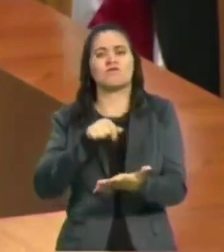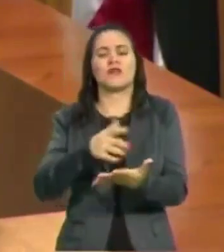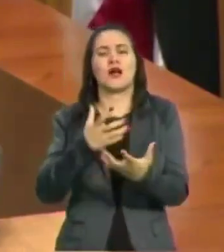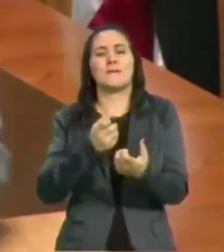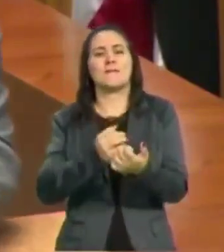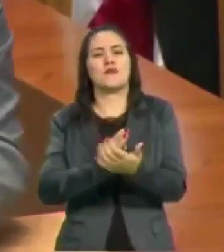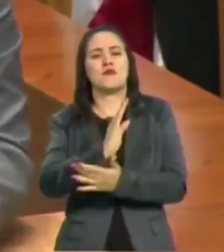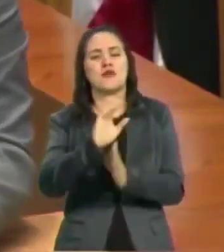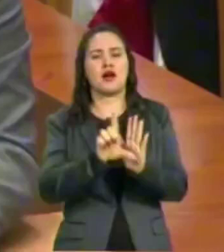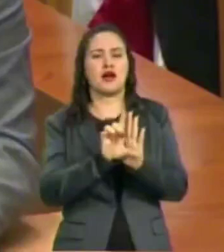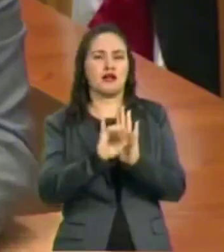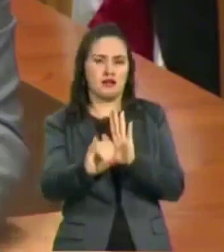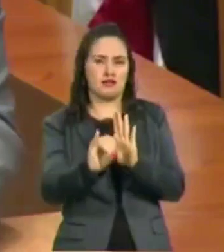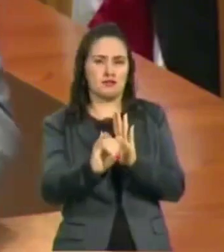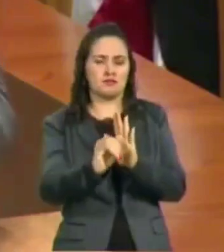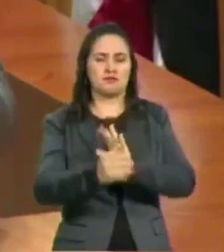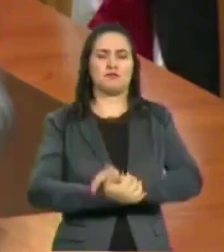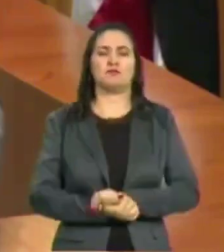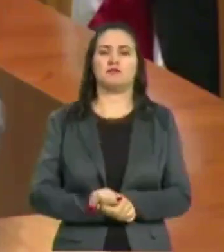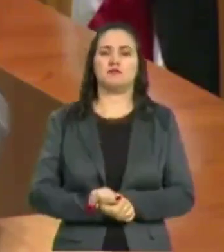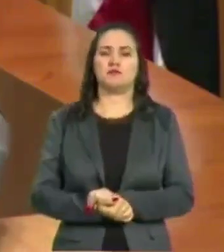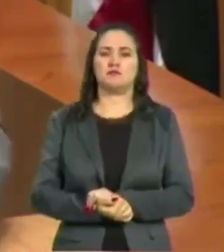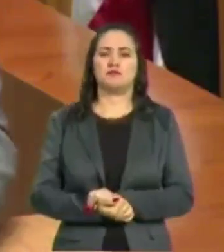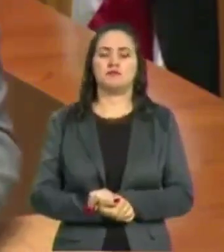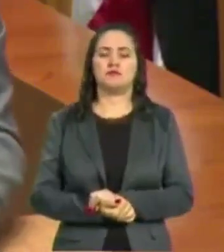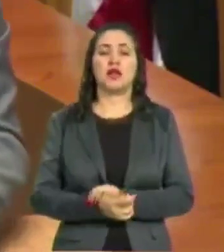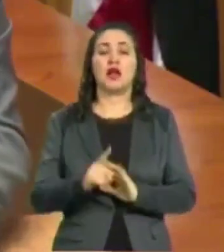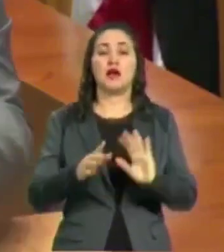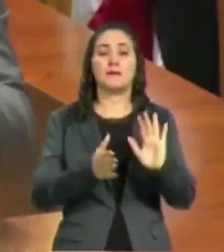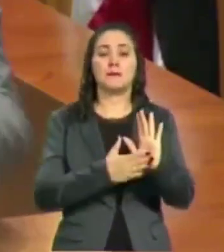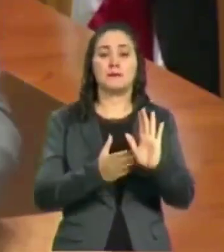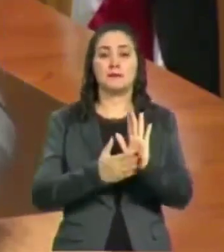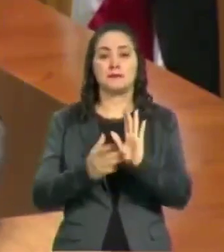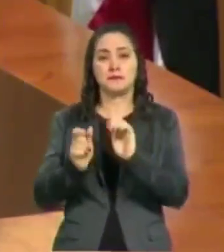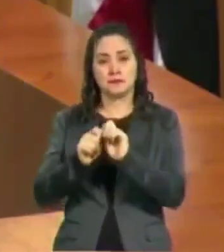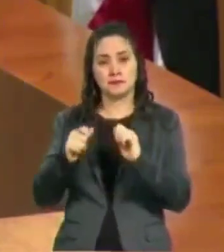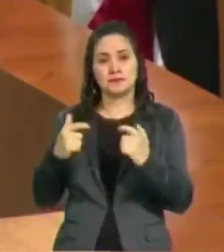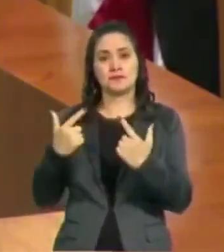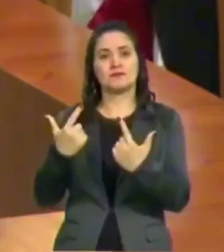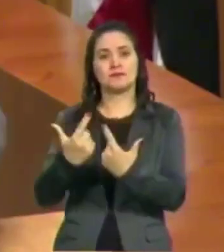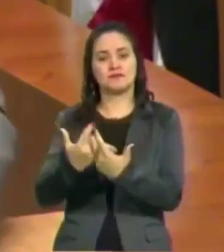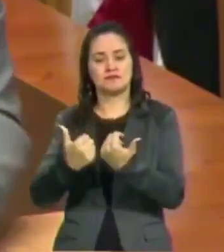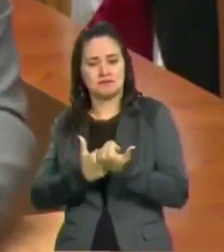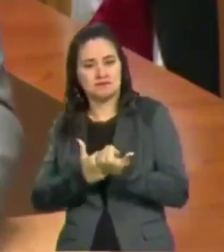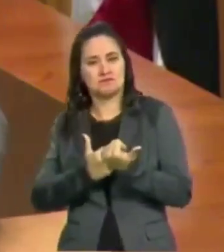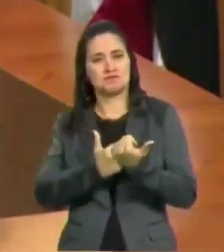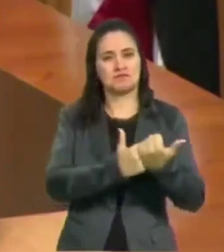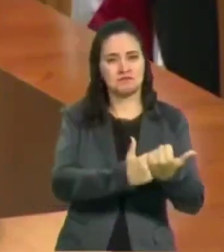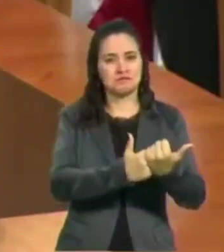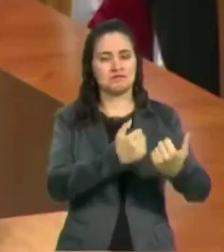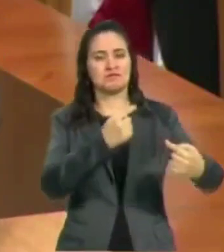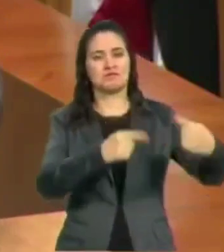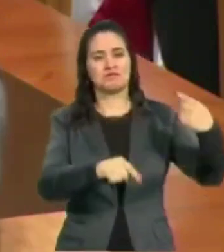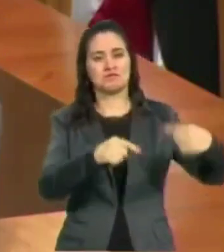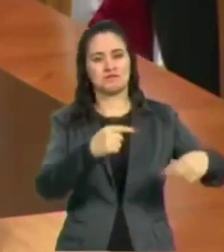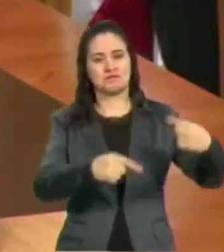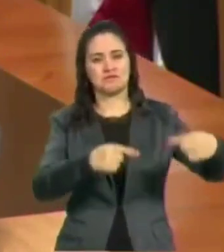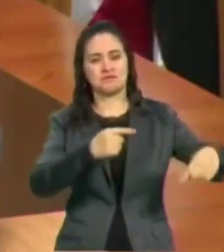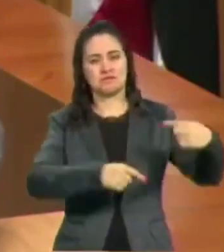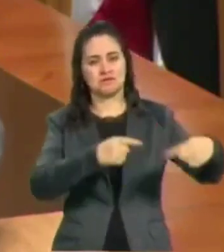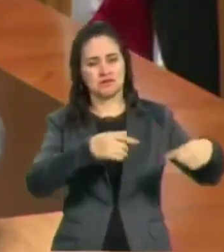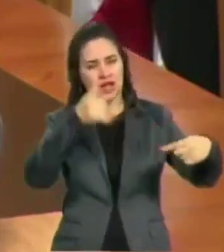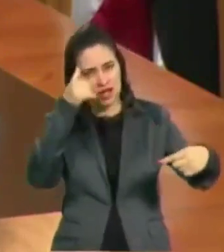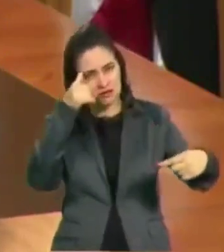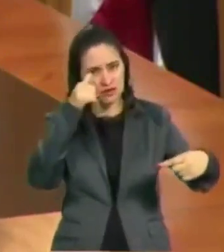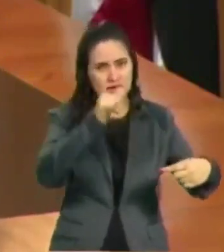É mais uma iniciativa da Assembleia Legislativa em favor da política de combate